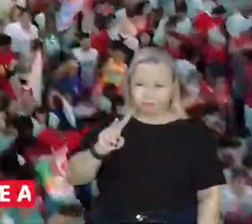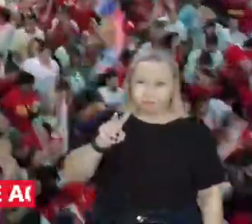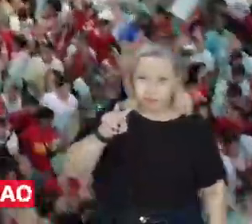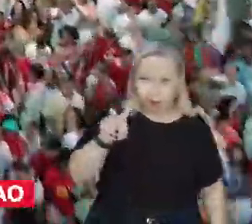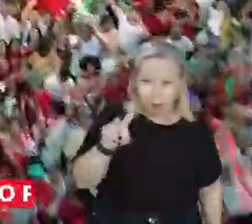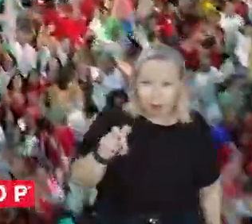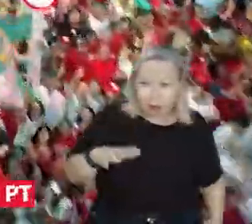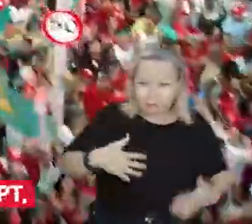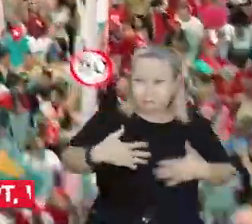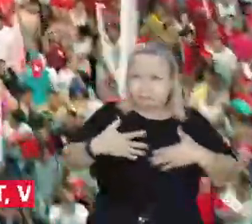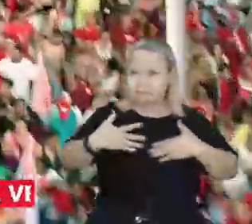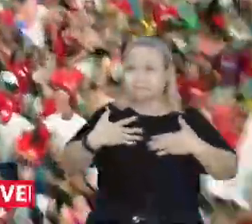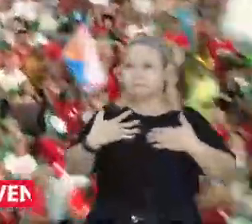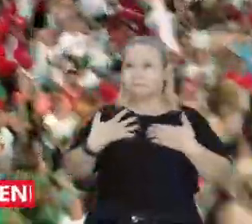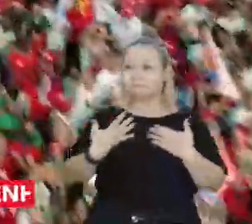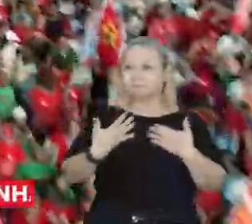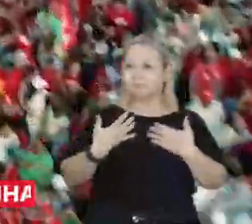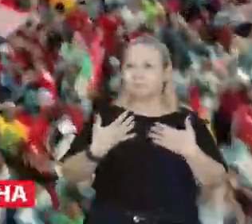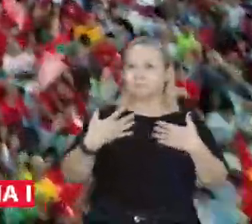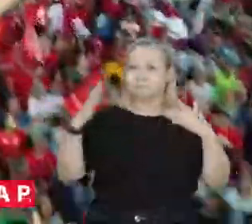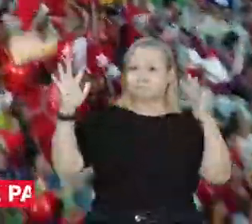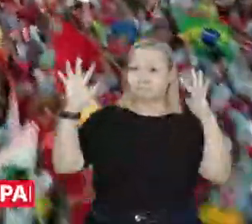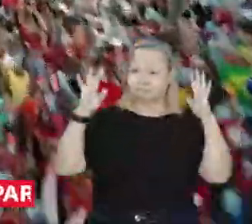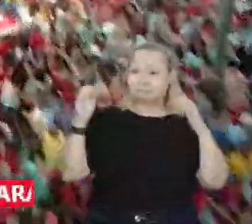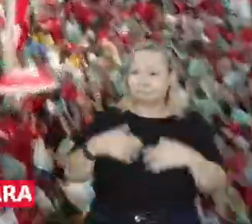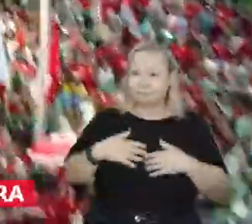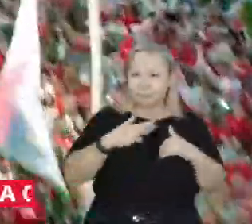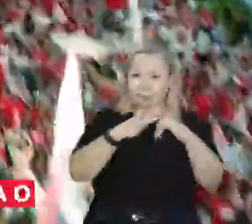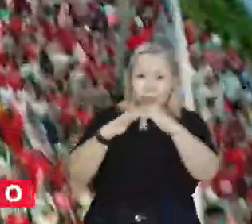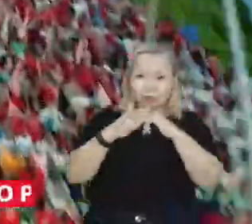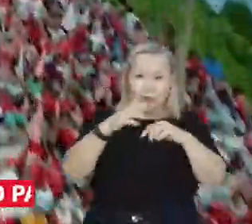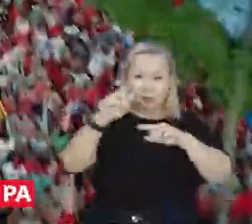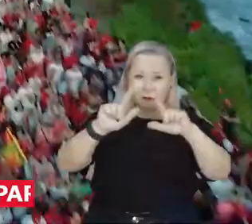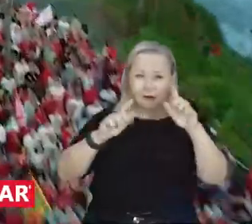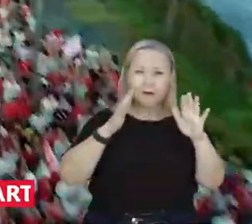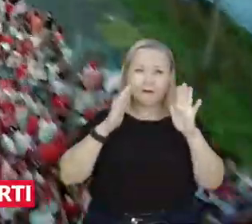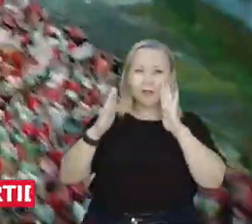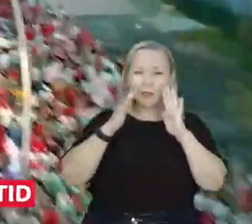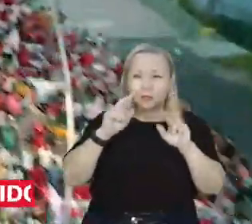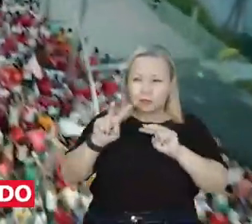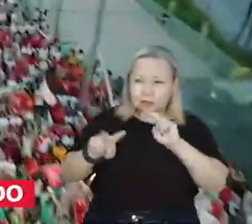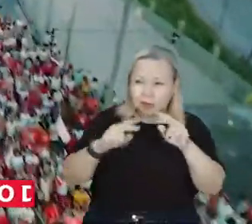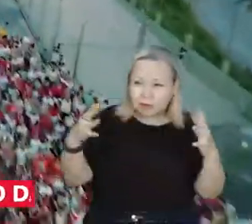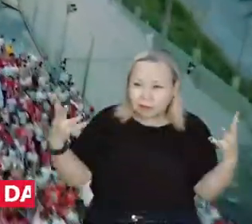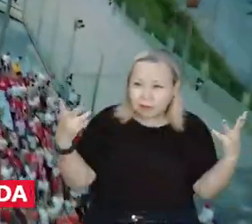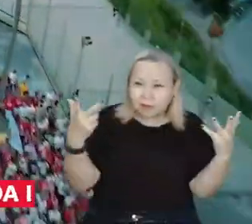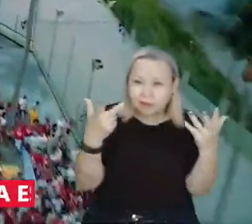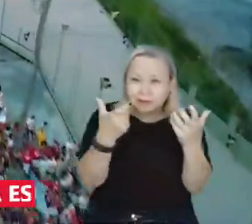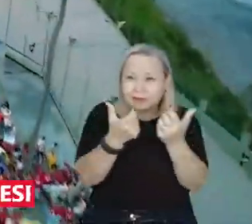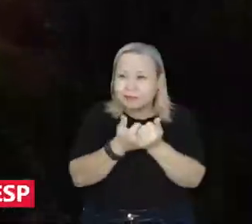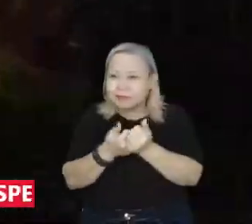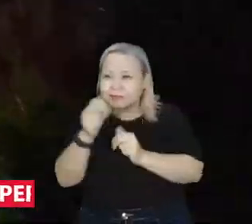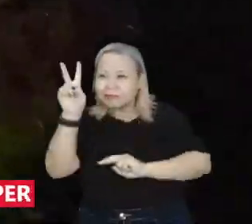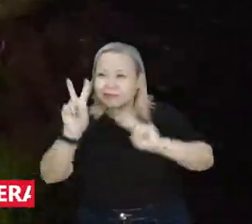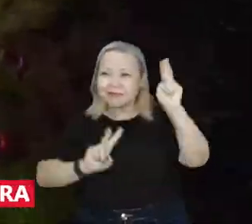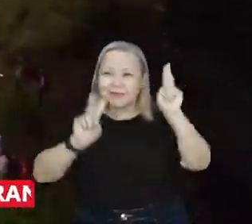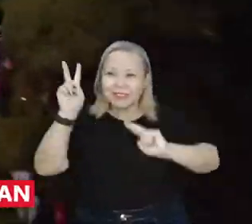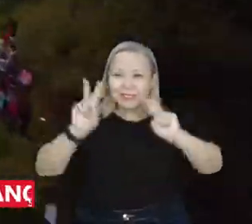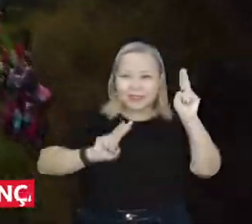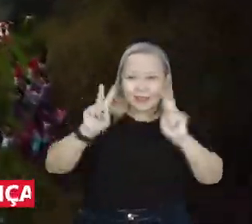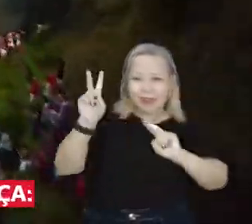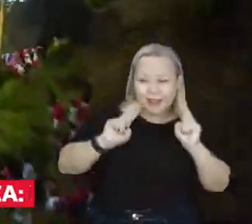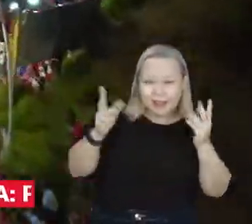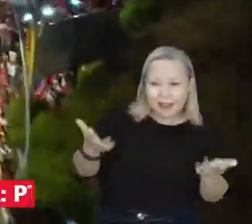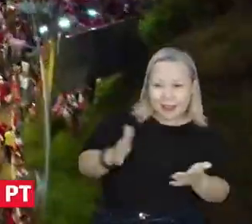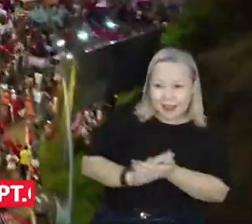gente. Quem tá pelo Facebook ou pelo YouTube tá vendo essa maravilha, esse carnaval fora de época.